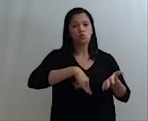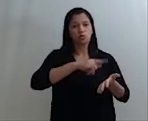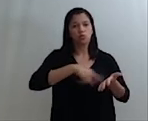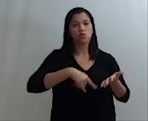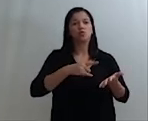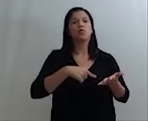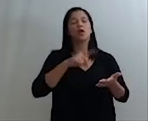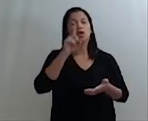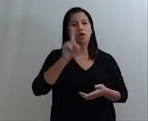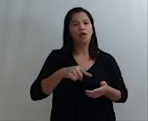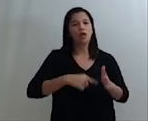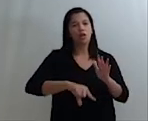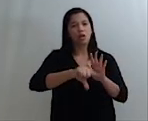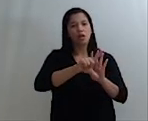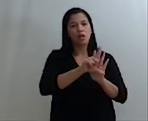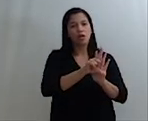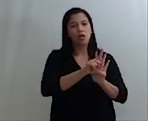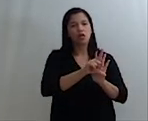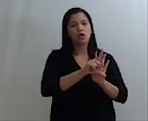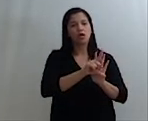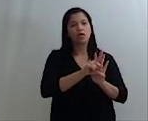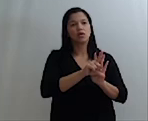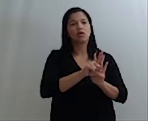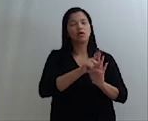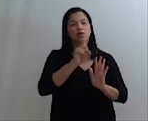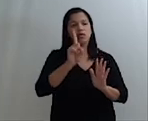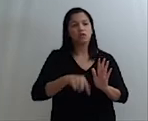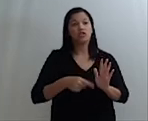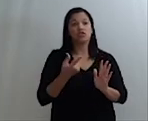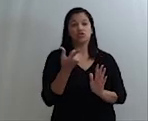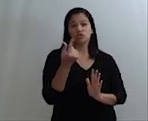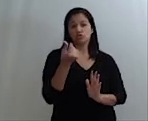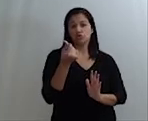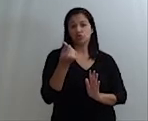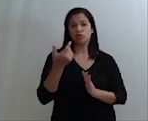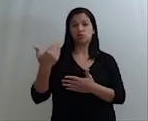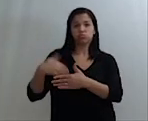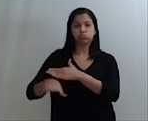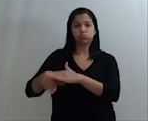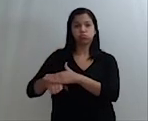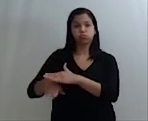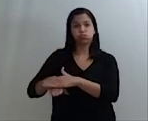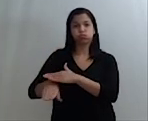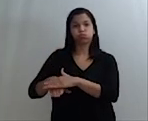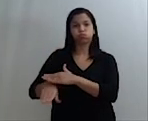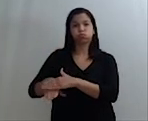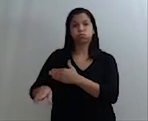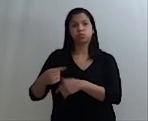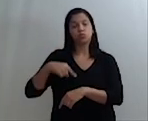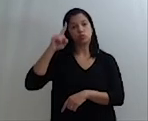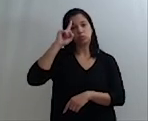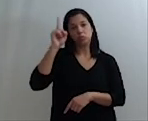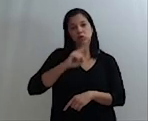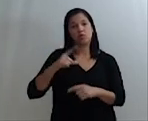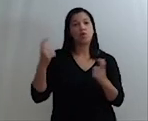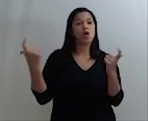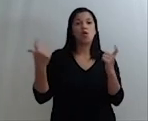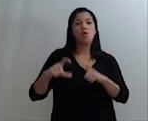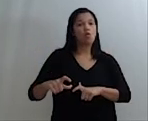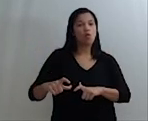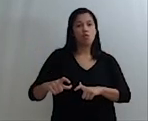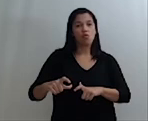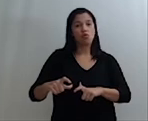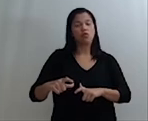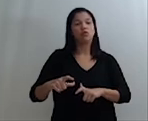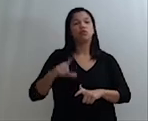lei em razão da voltos quantidade de dinheiro ameal sem destino ainda conhecido situação diversa se dá com a